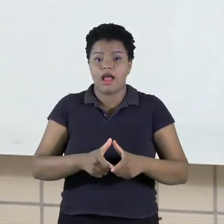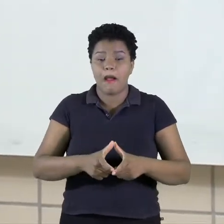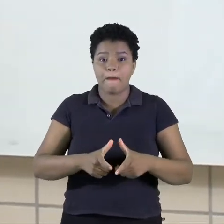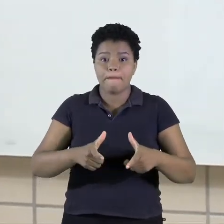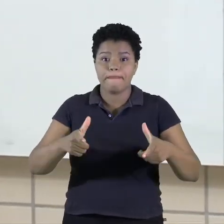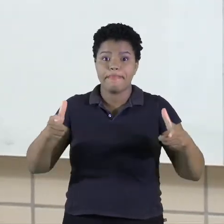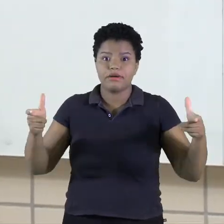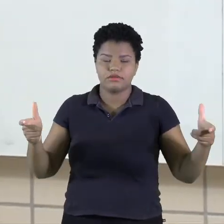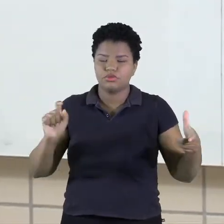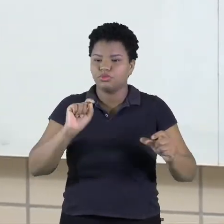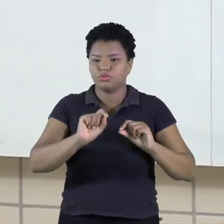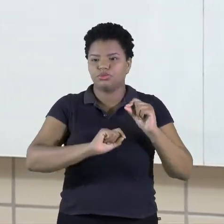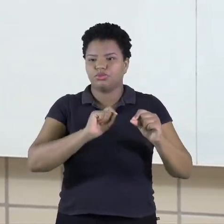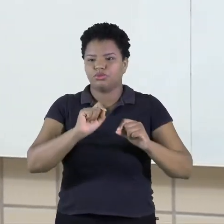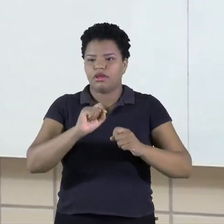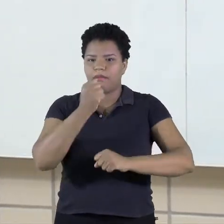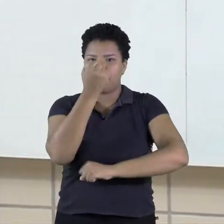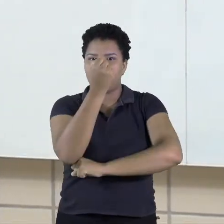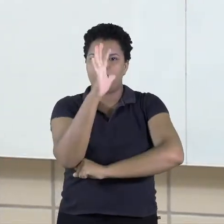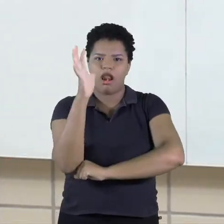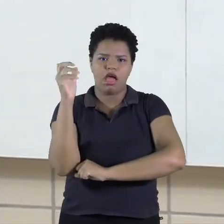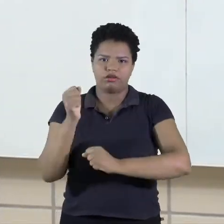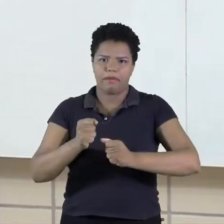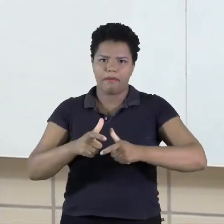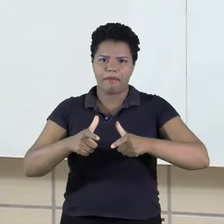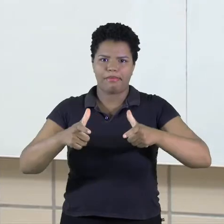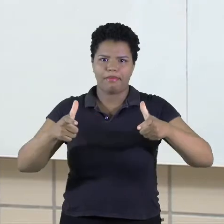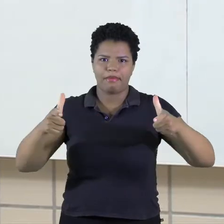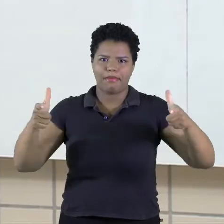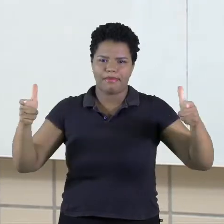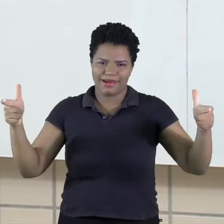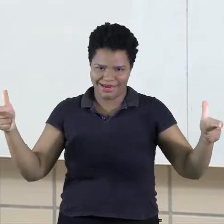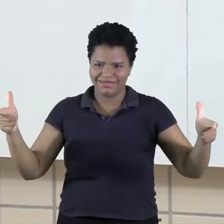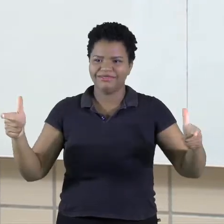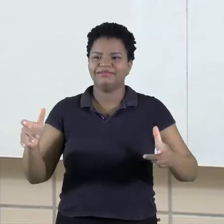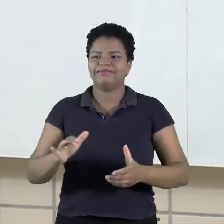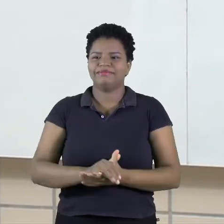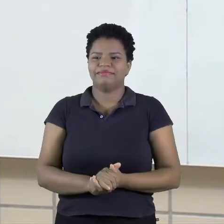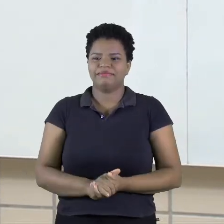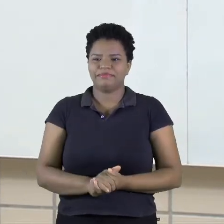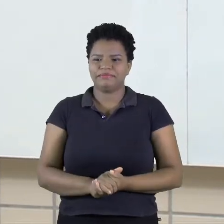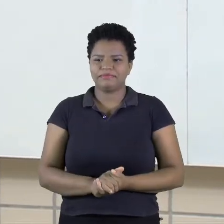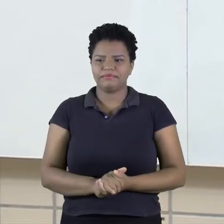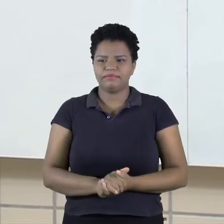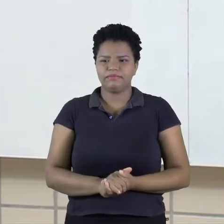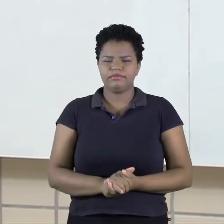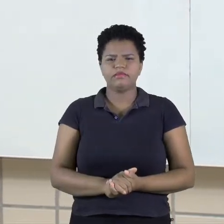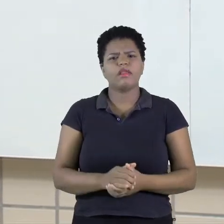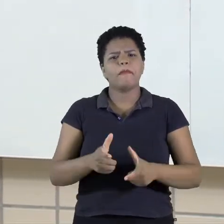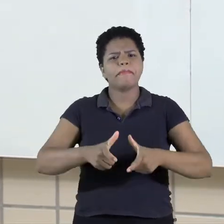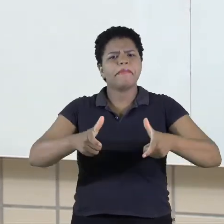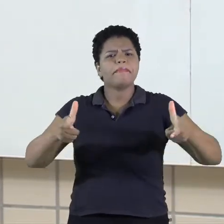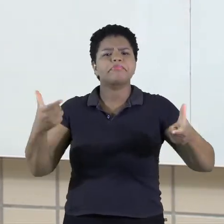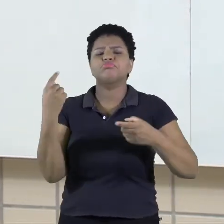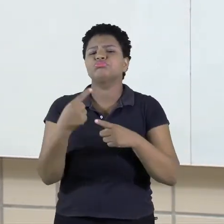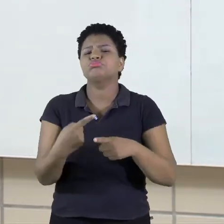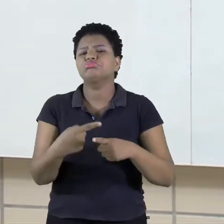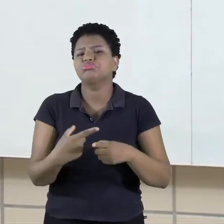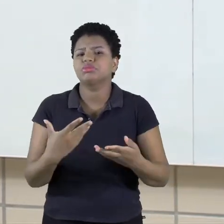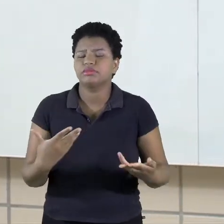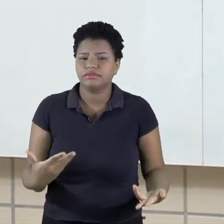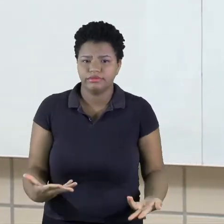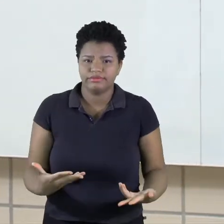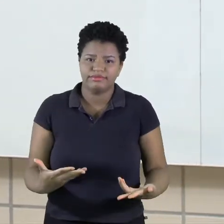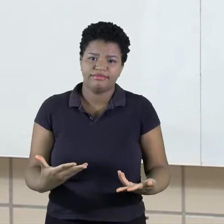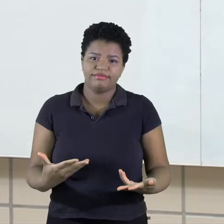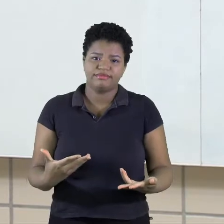de plantas, não ia? A gente ia aumentar aquela quantidade. Por que ia aumentar, professora? Porque a gente não ia